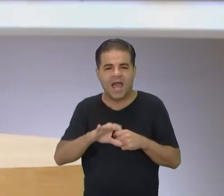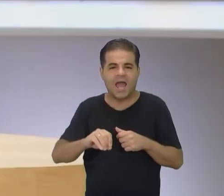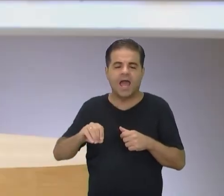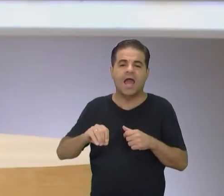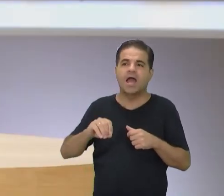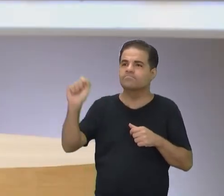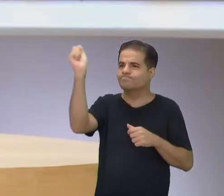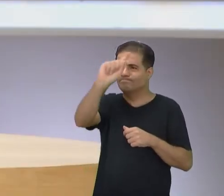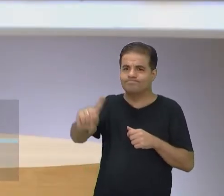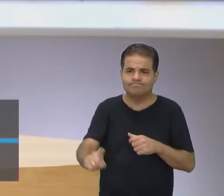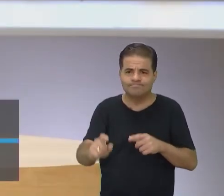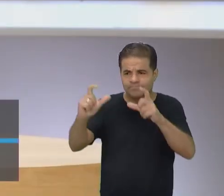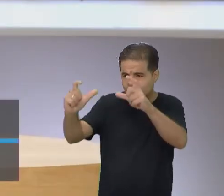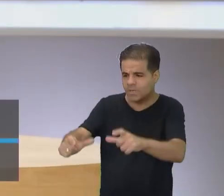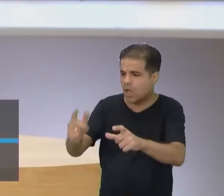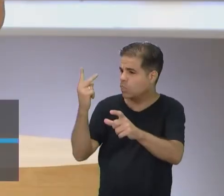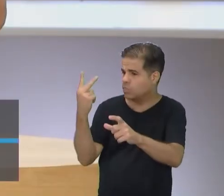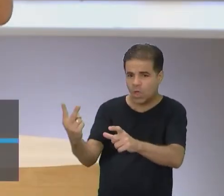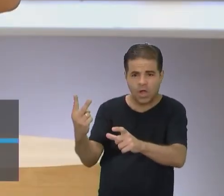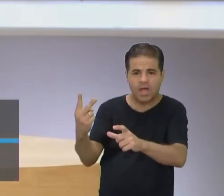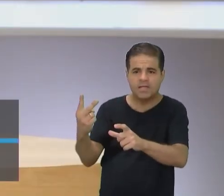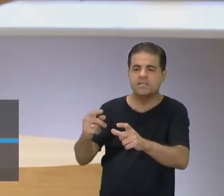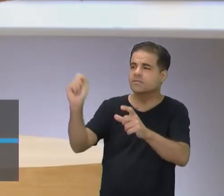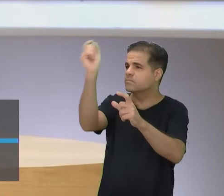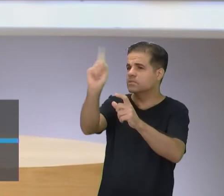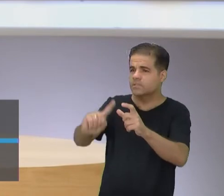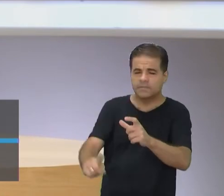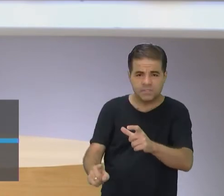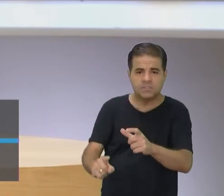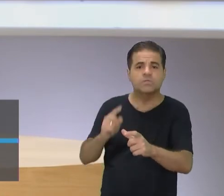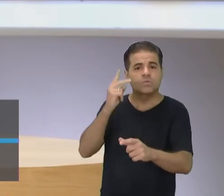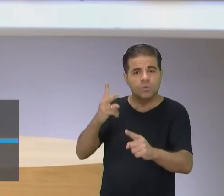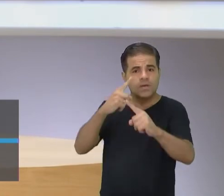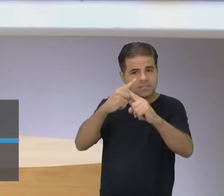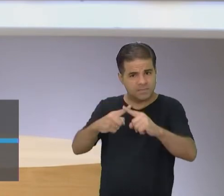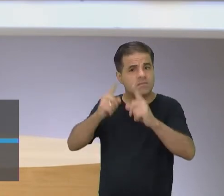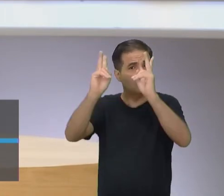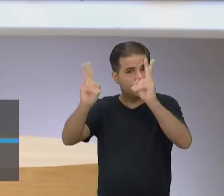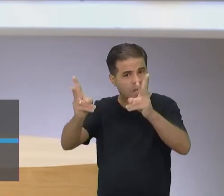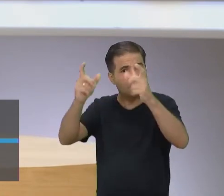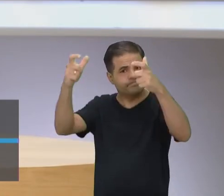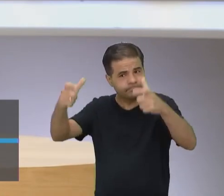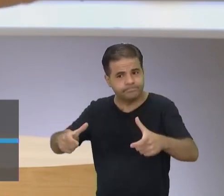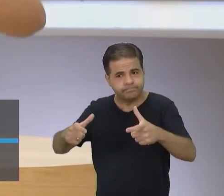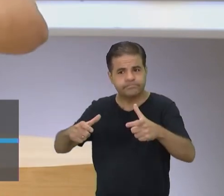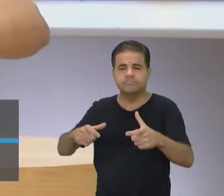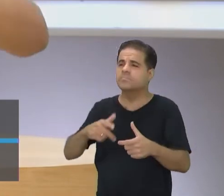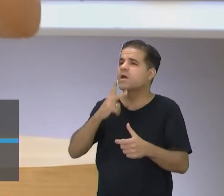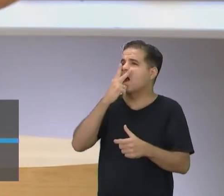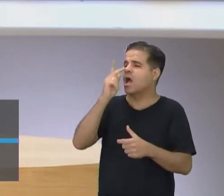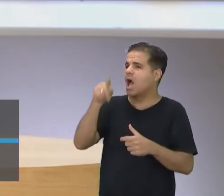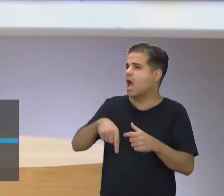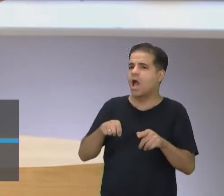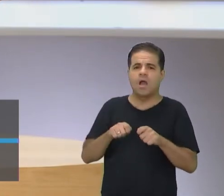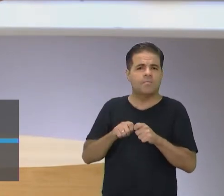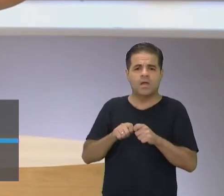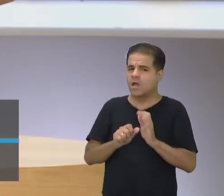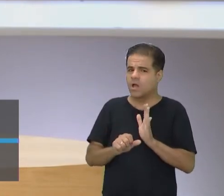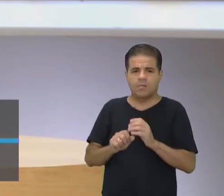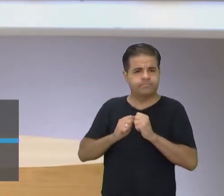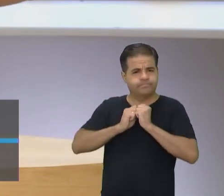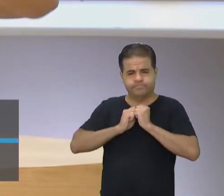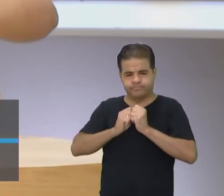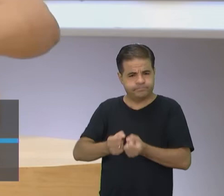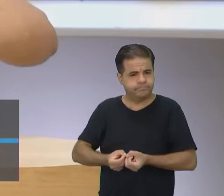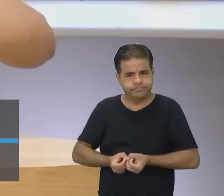vezes no mesmo lugar. Então, ele fala de um raio, né, que cai 2 vezes no mesmo lugar. Porém, achou que a primeira não tinha feito estrago